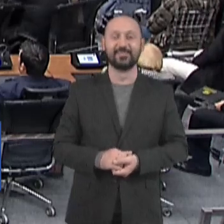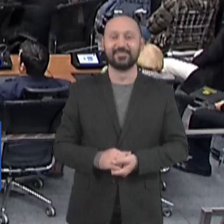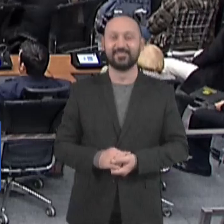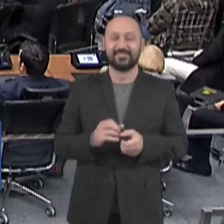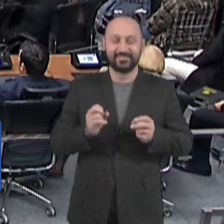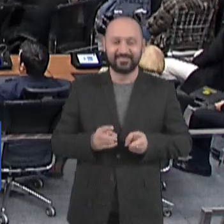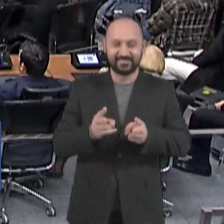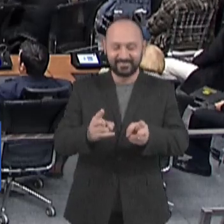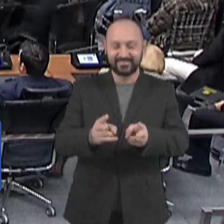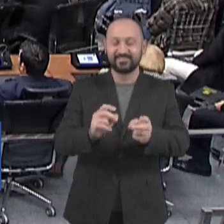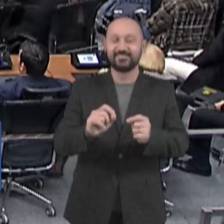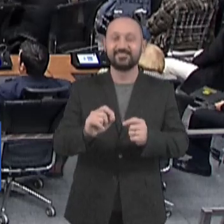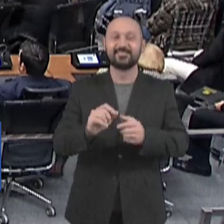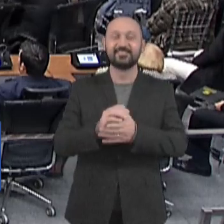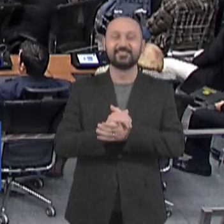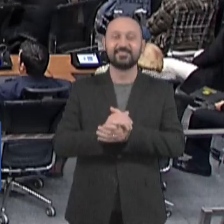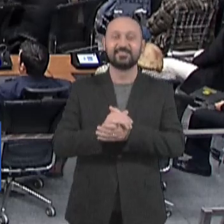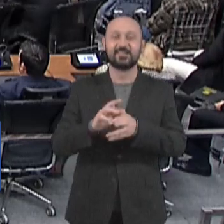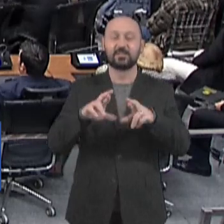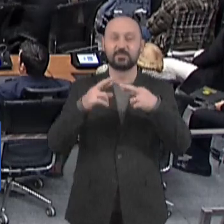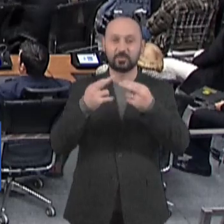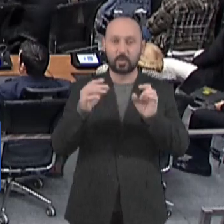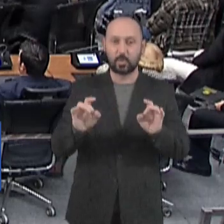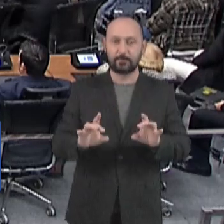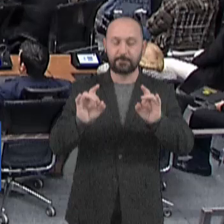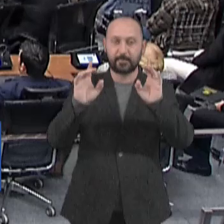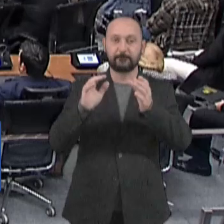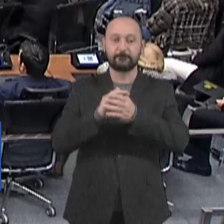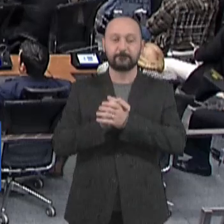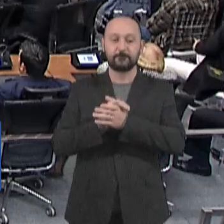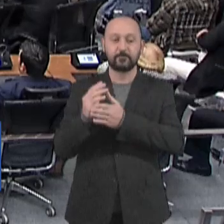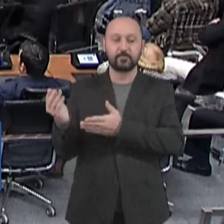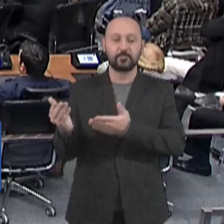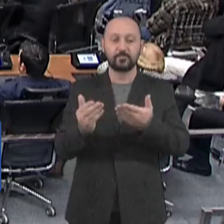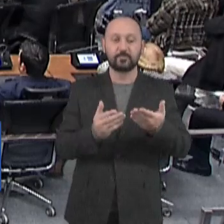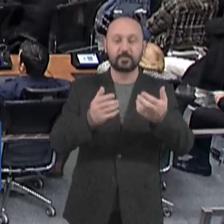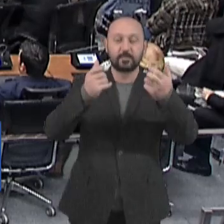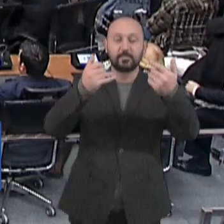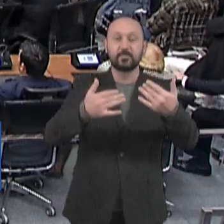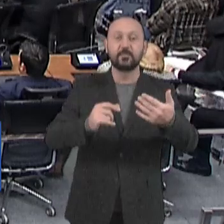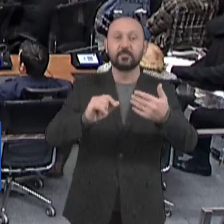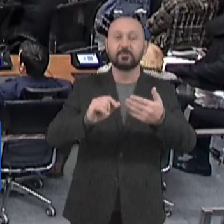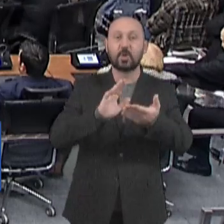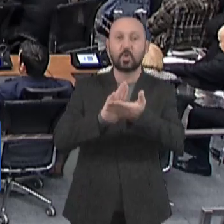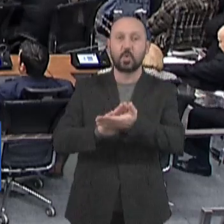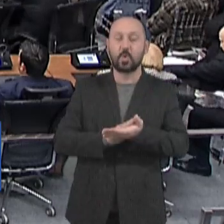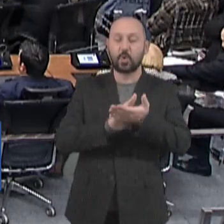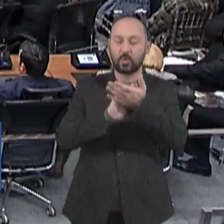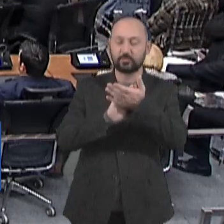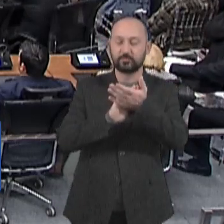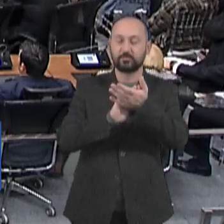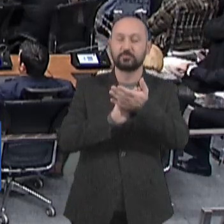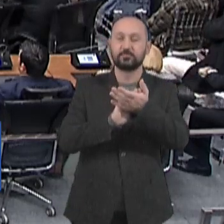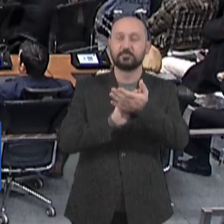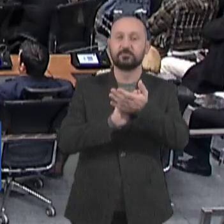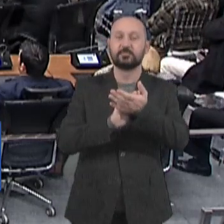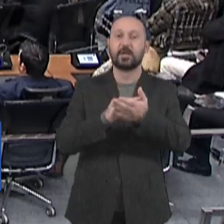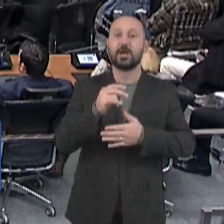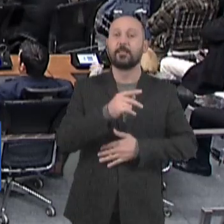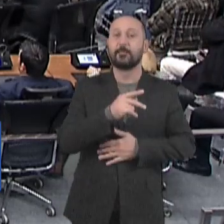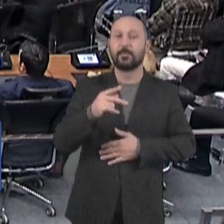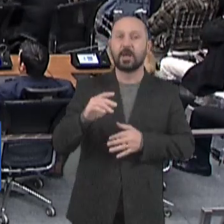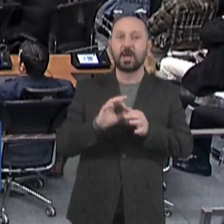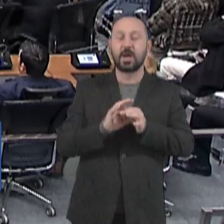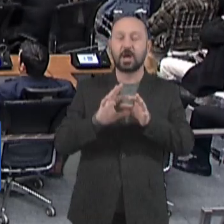Dando continuidade à nossa sessão solene, convidamos para falar em nome dos homenageados. Esta